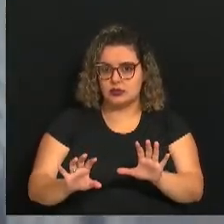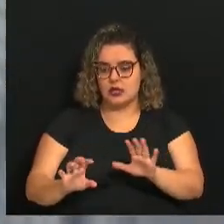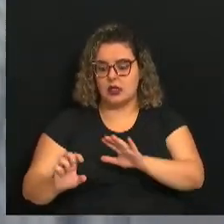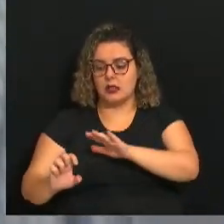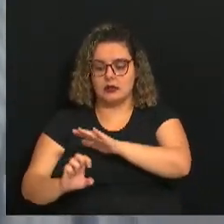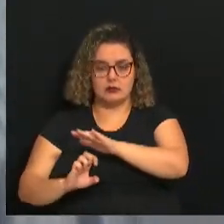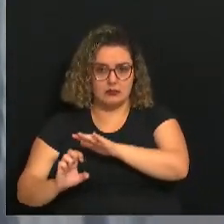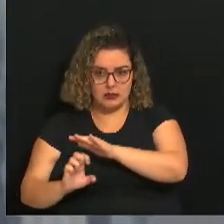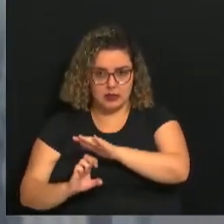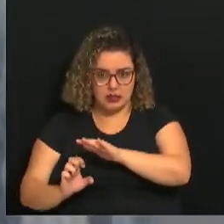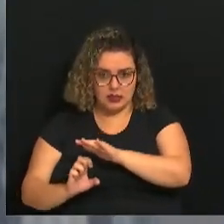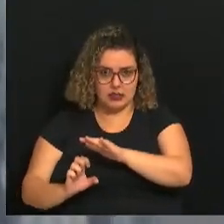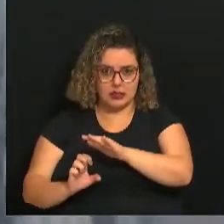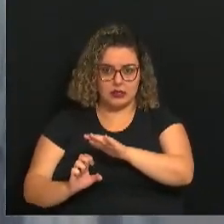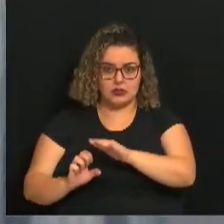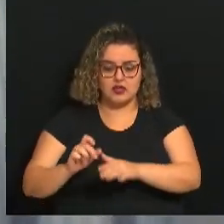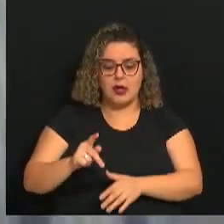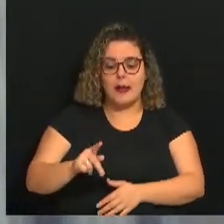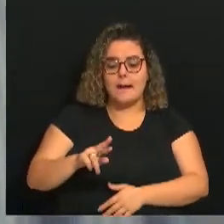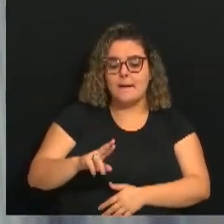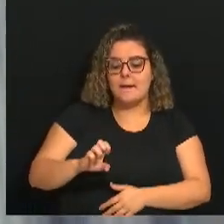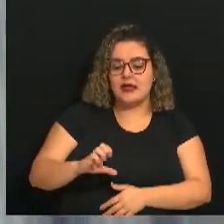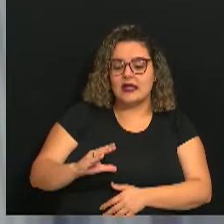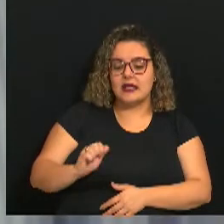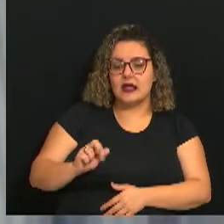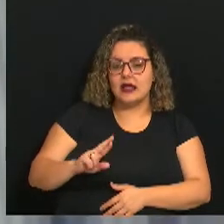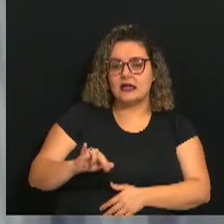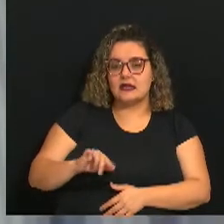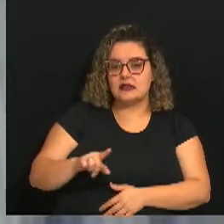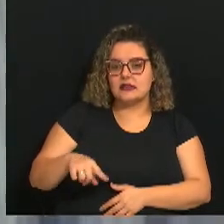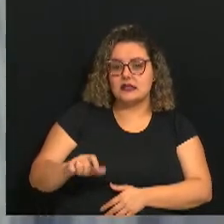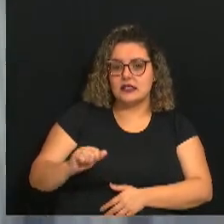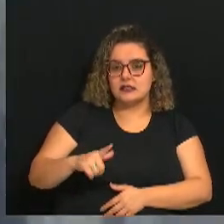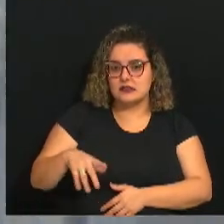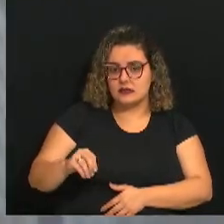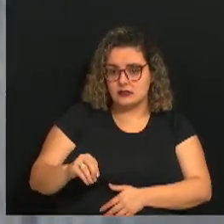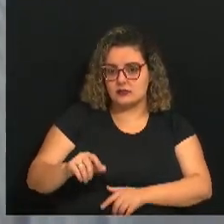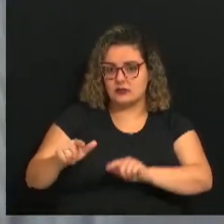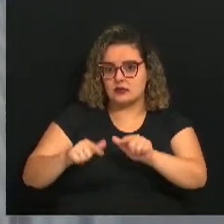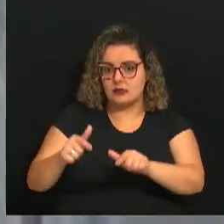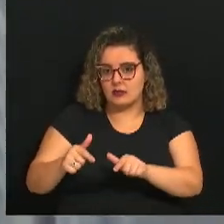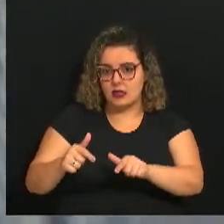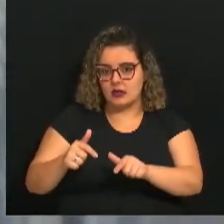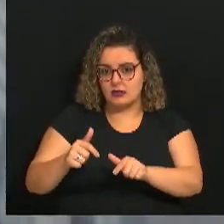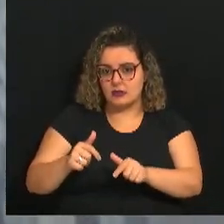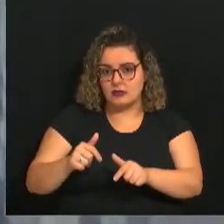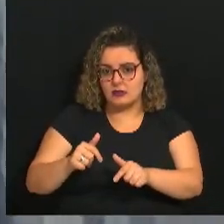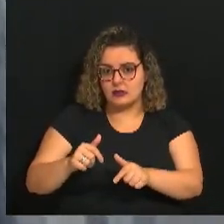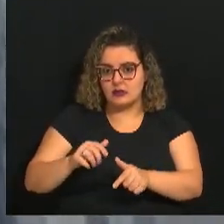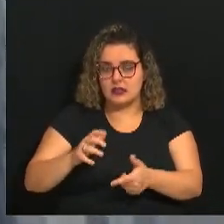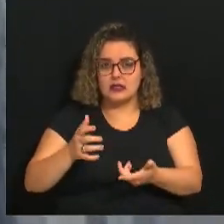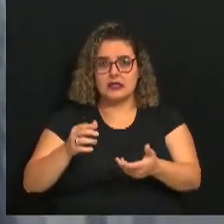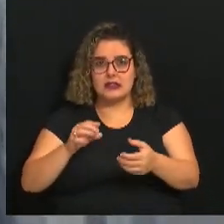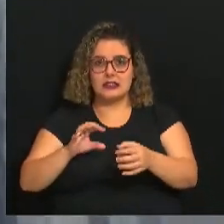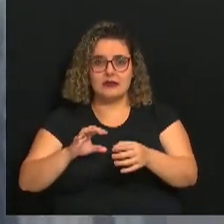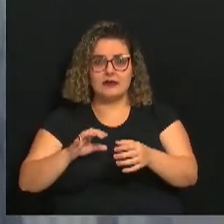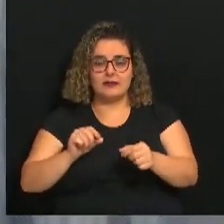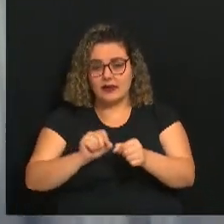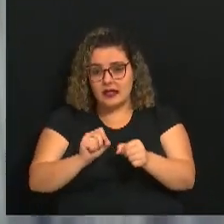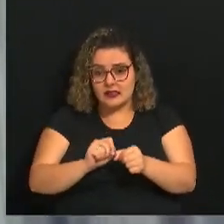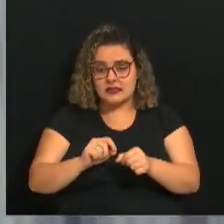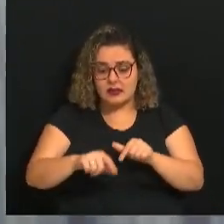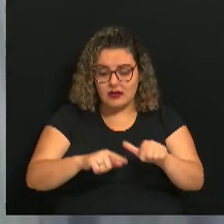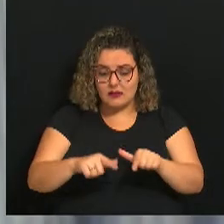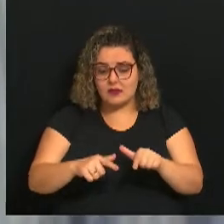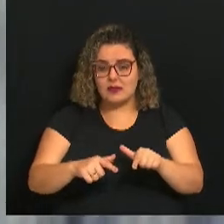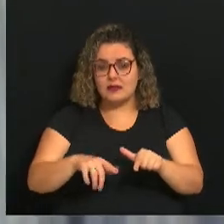de precarização do trabalho, né, e possam não ser contratadas. É evidente